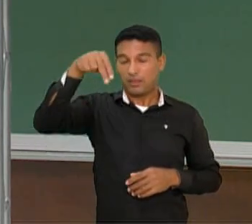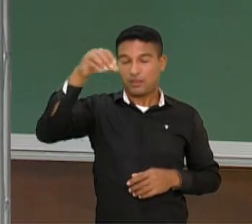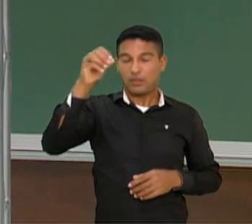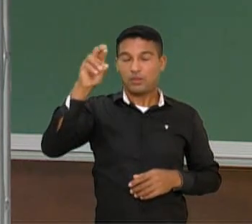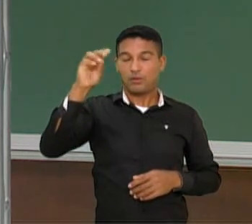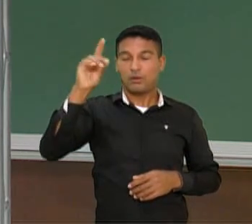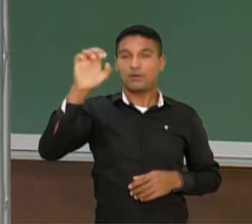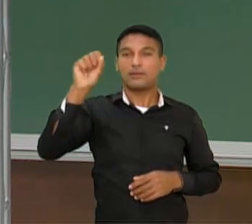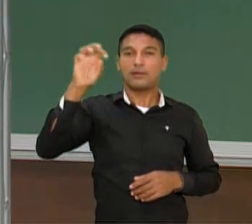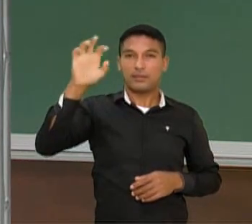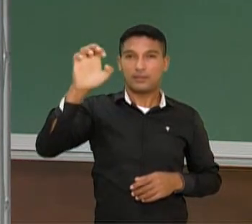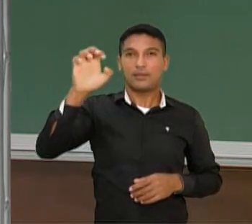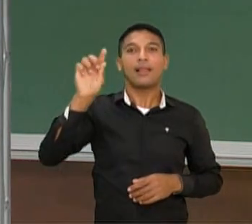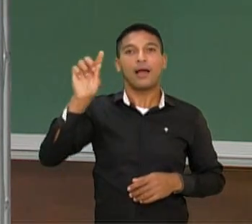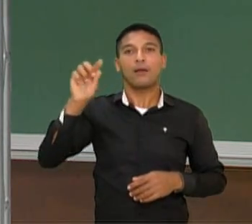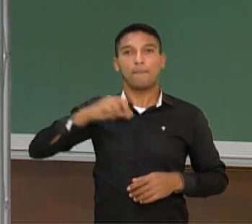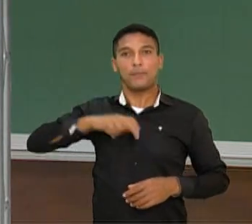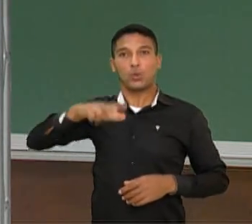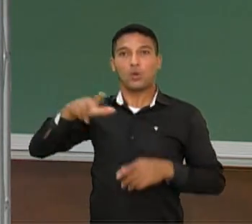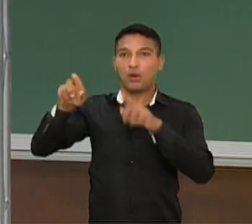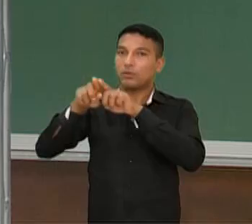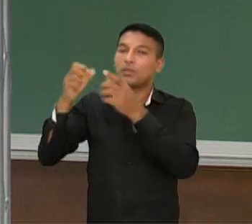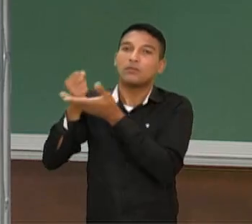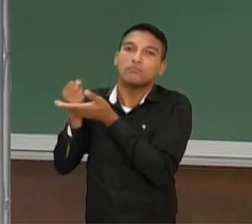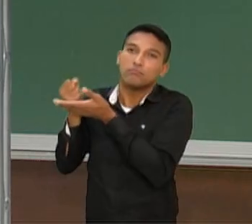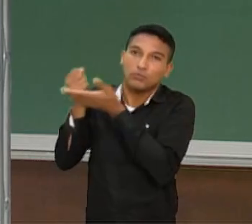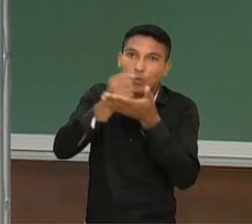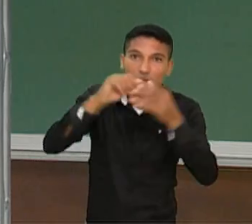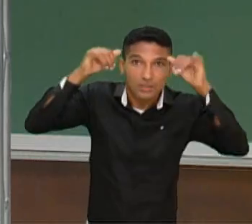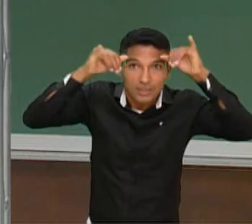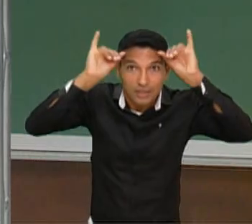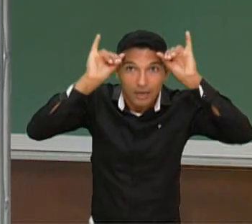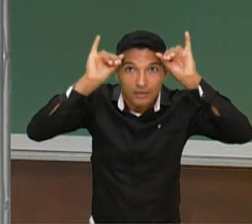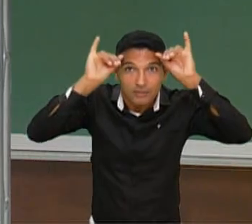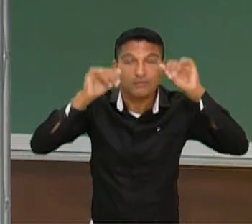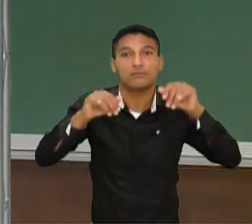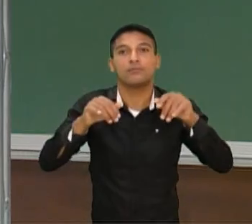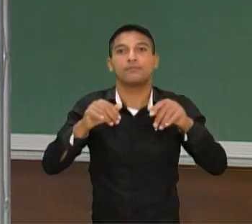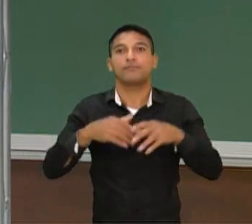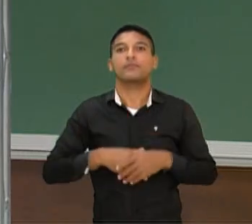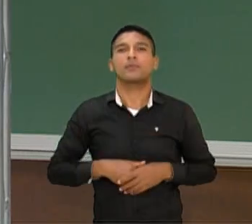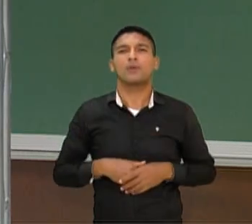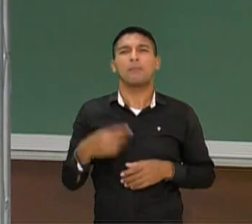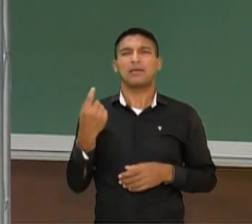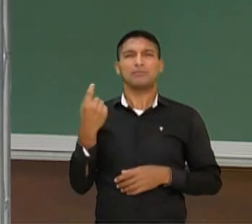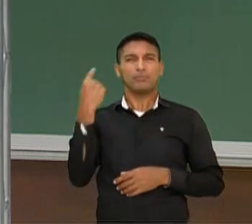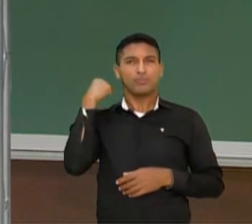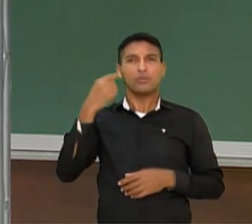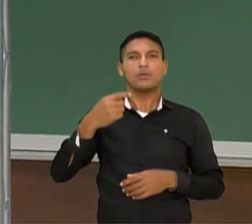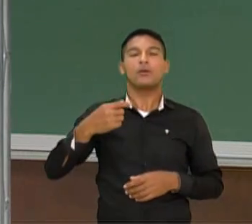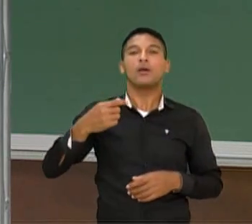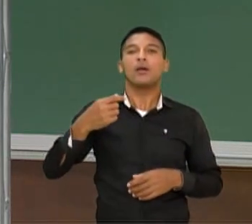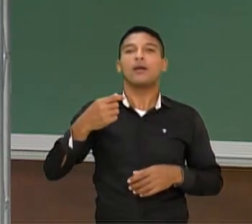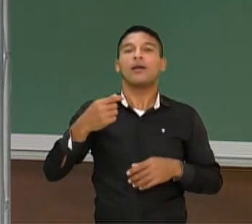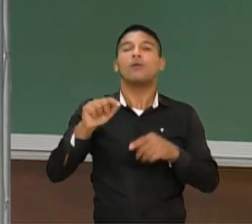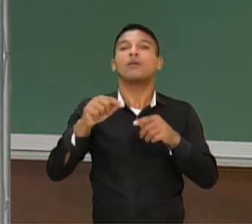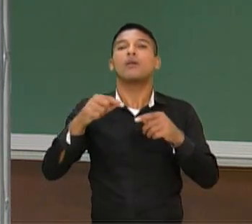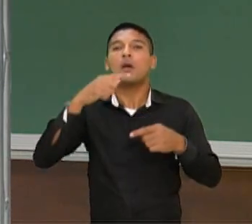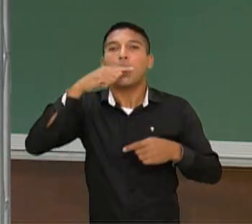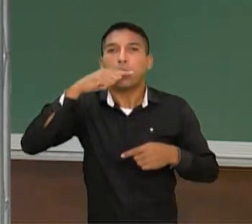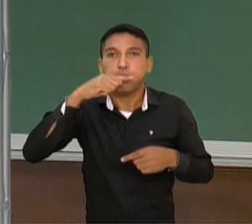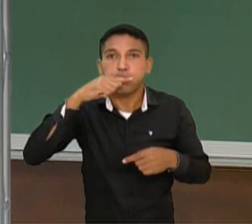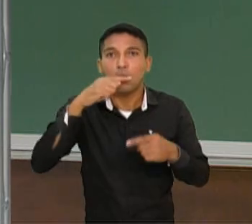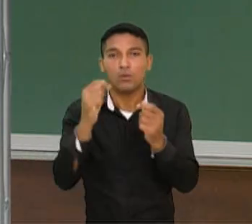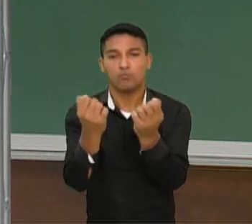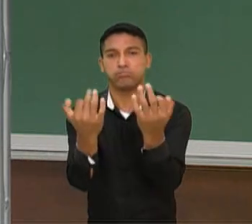Primeiro, pisoteou muito as fazendas de produção de cana-de-açúcar, empurrou-se então o gado para o interior, mas